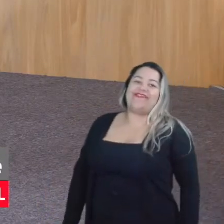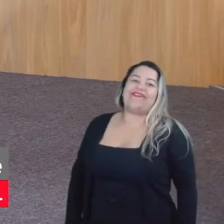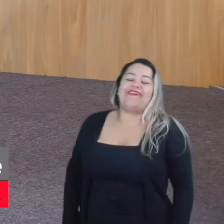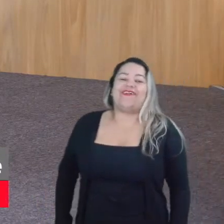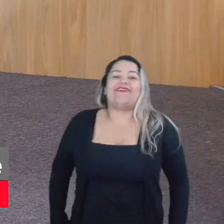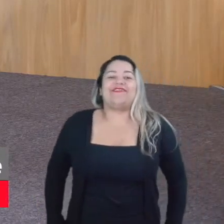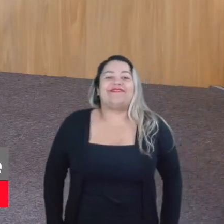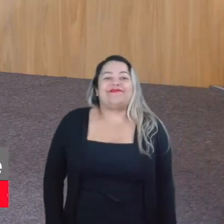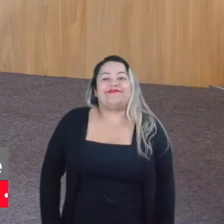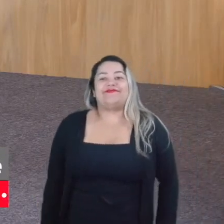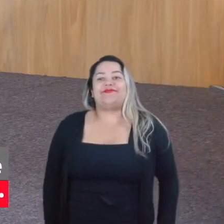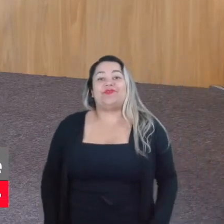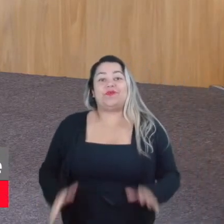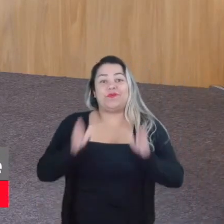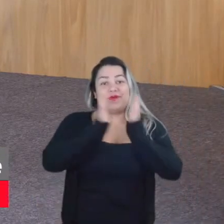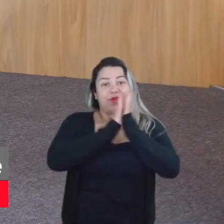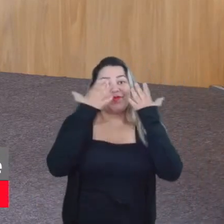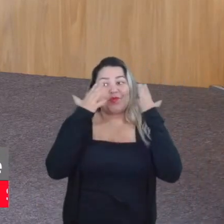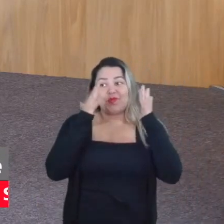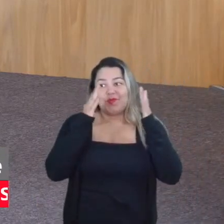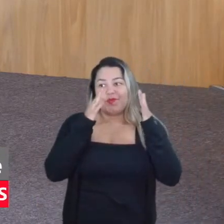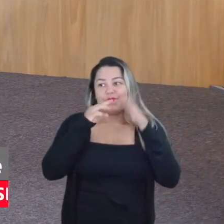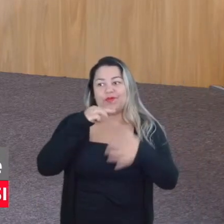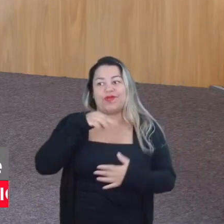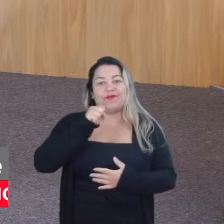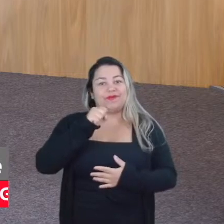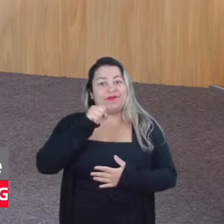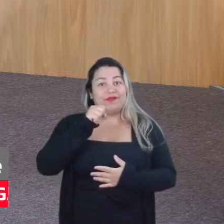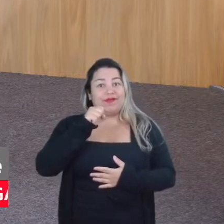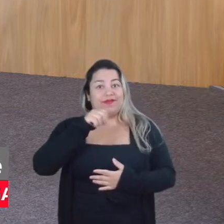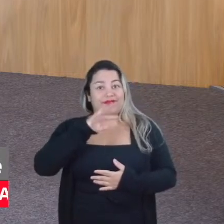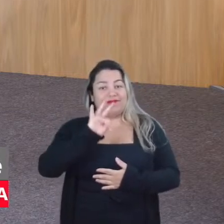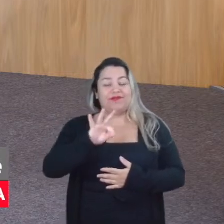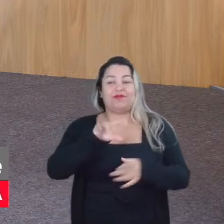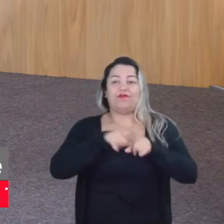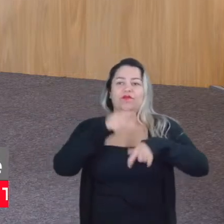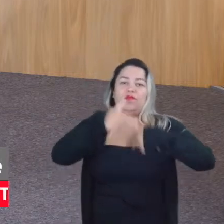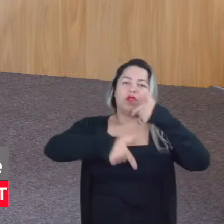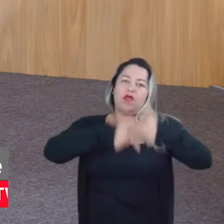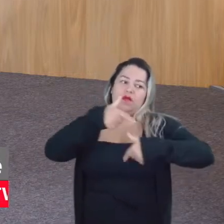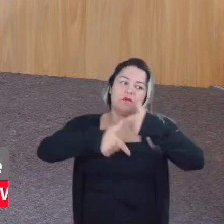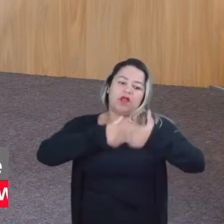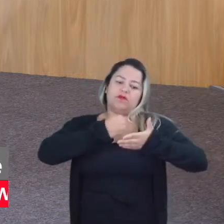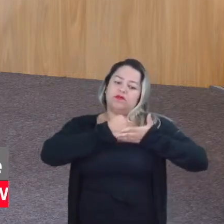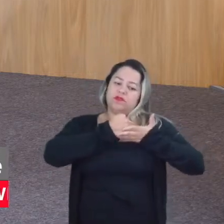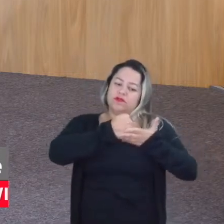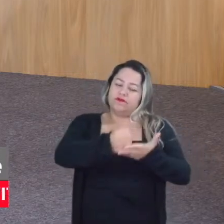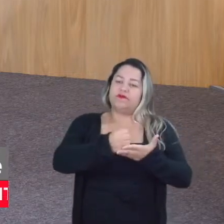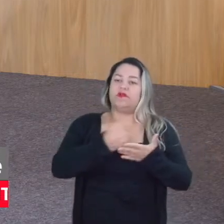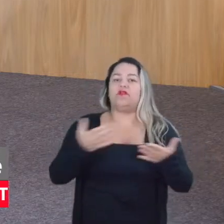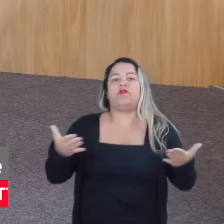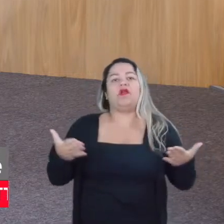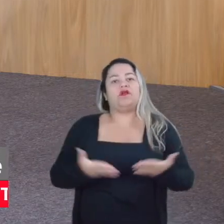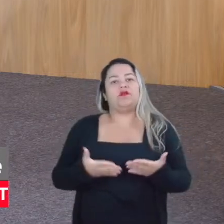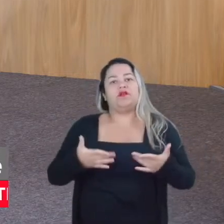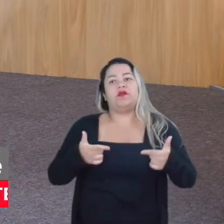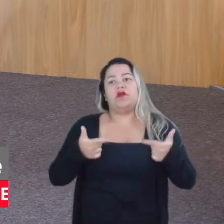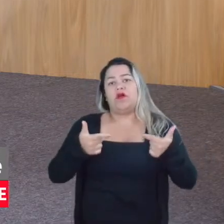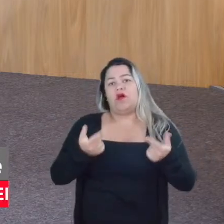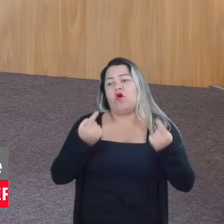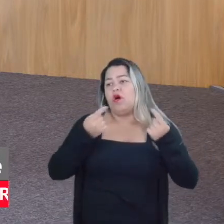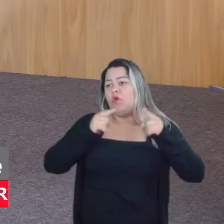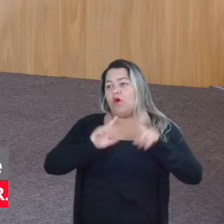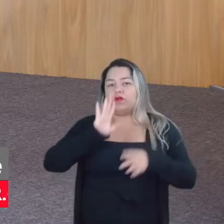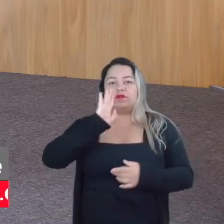também, parabenizando o movimento. Parabéns pelo MST, para o MST pelo trabalho prestado, né? Falando agora a campanha contra as fake